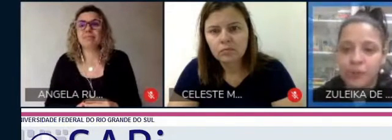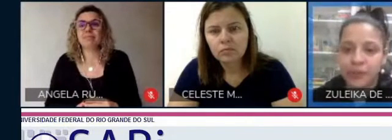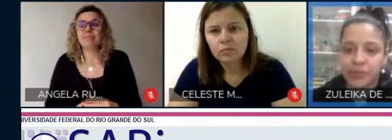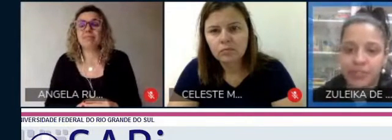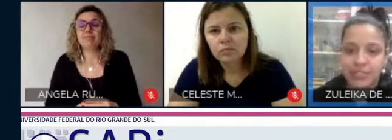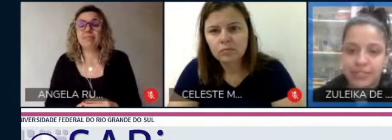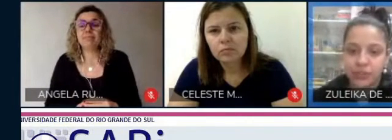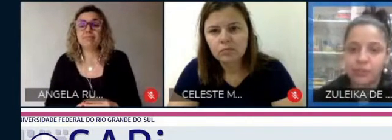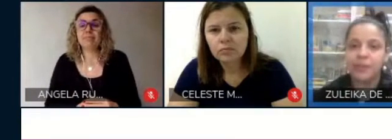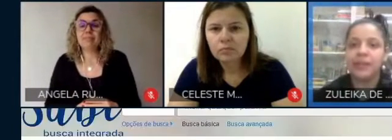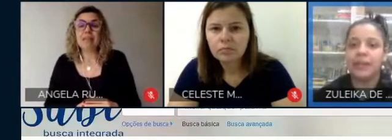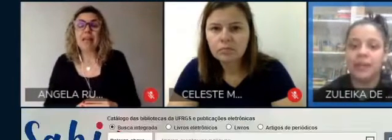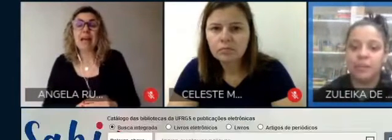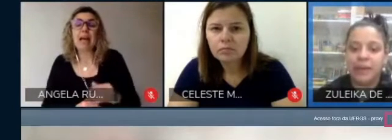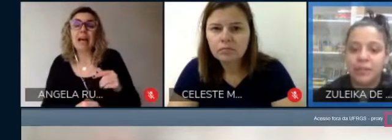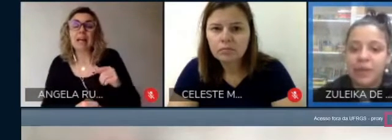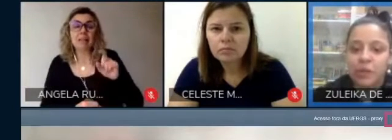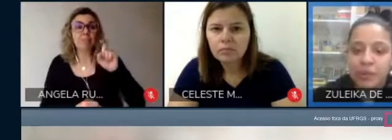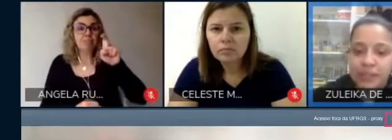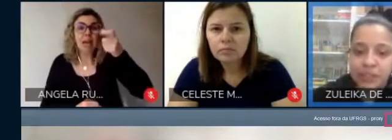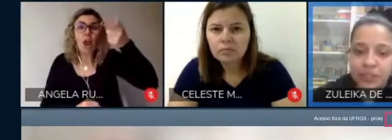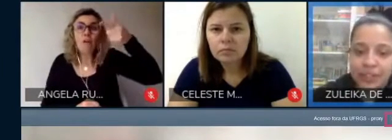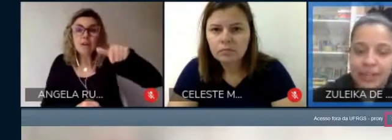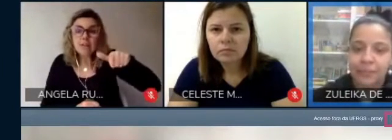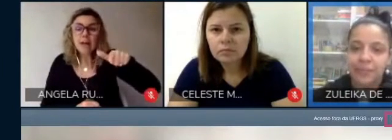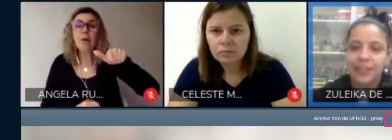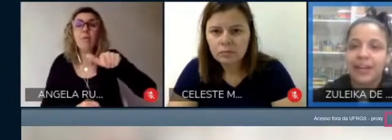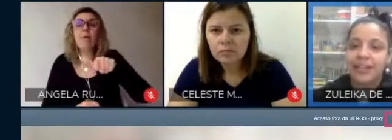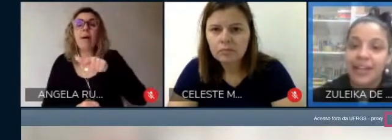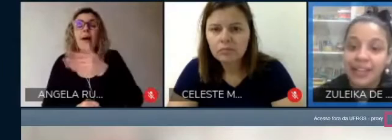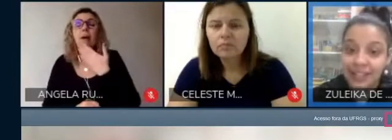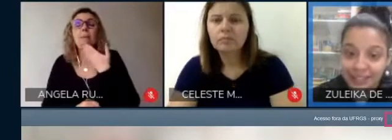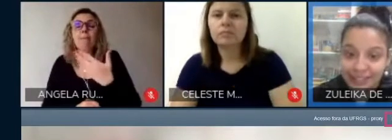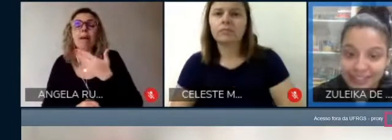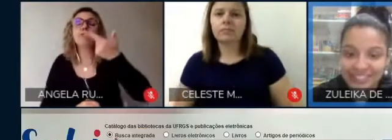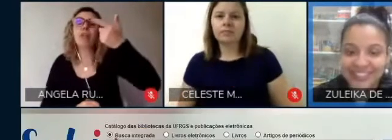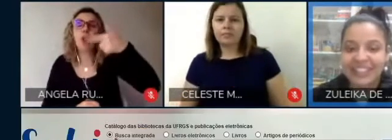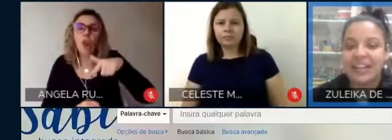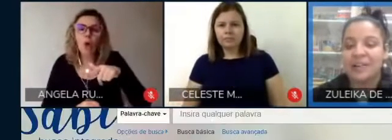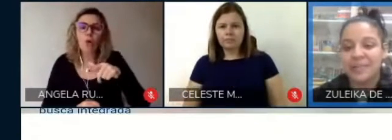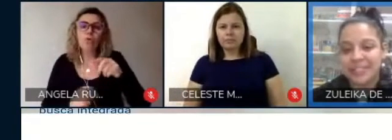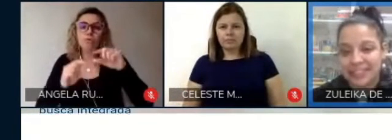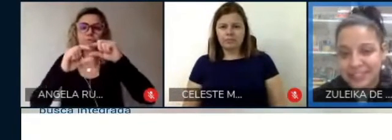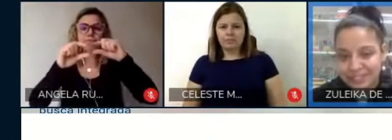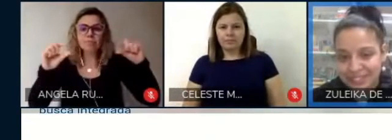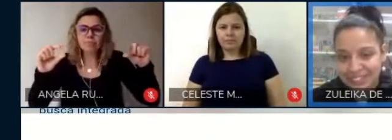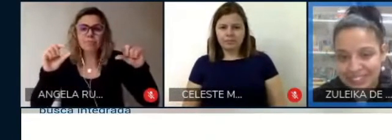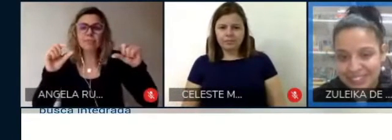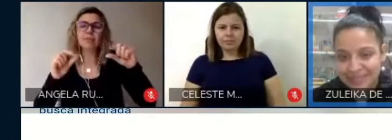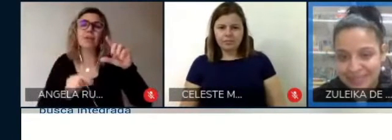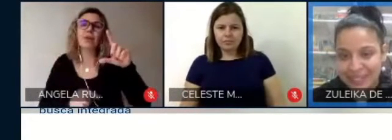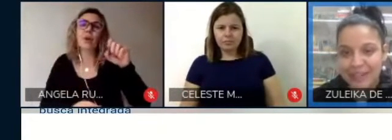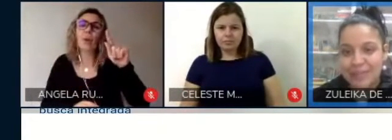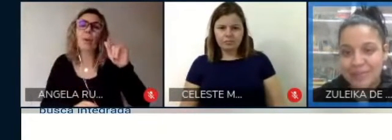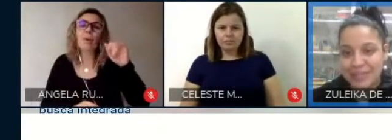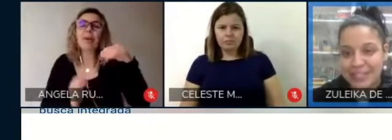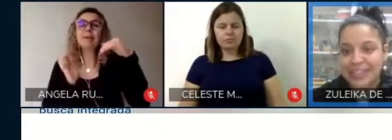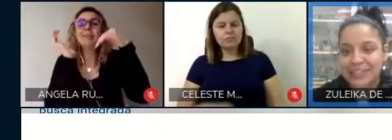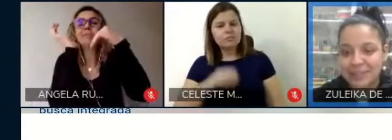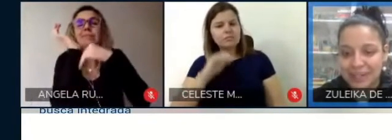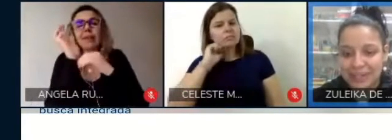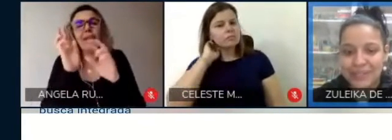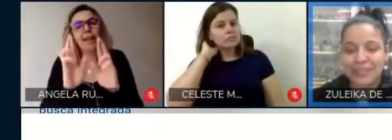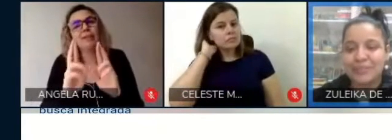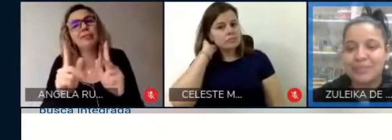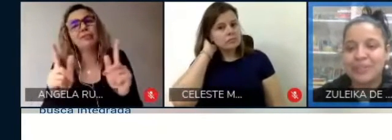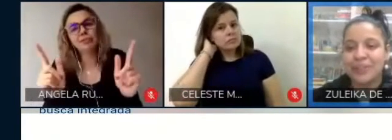Quando eu vou para o Renovação, ele pede para eu me identificar. E aí aqui é uma senha diferente, né? A mesma